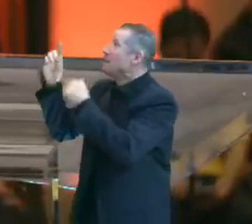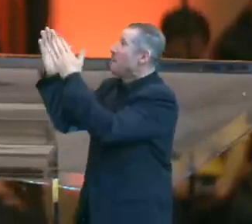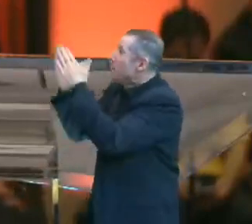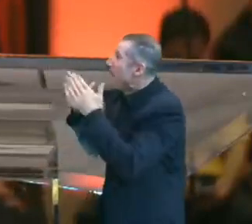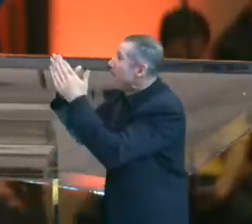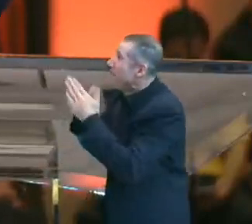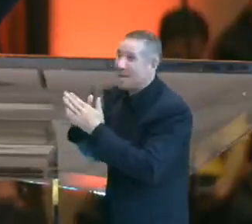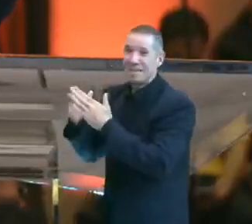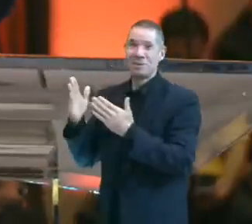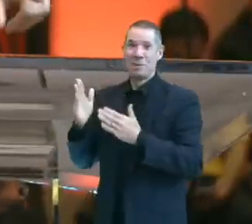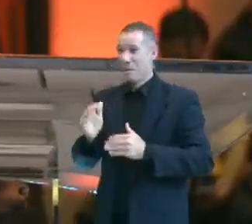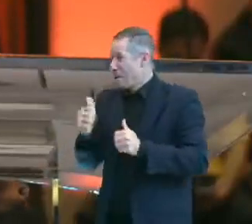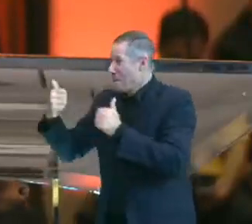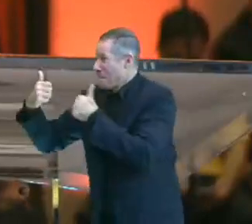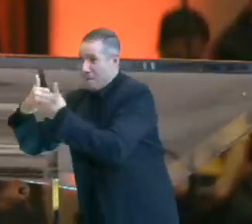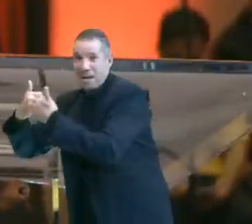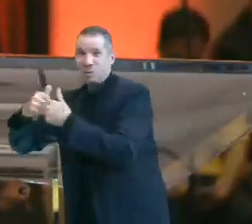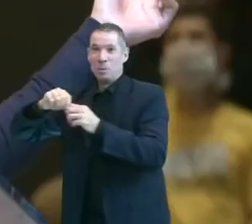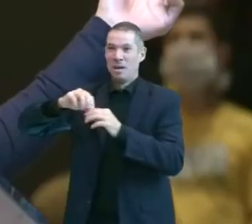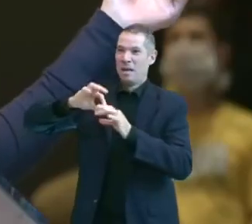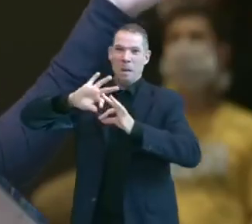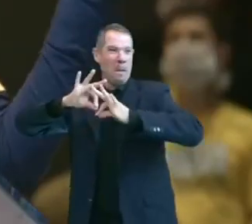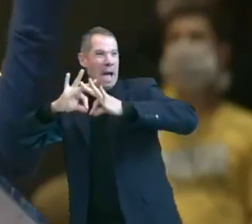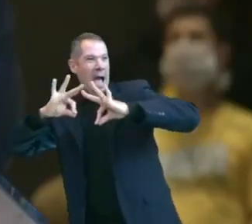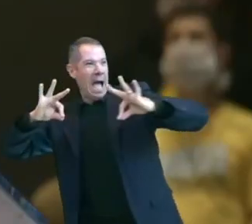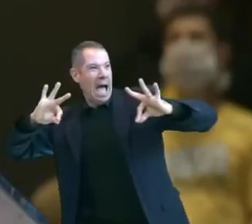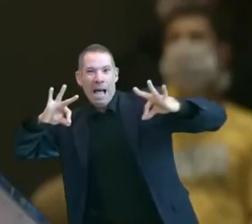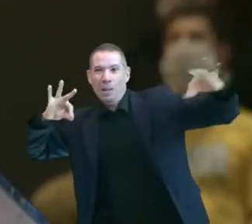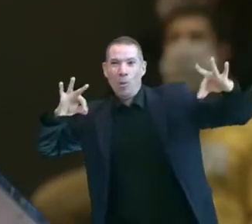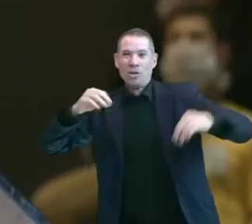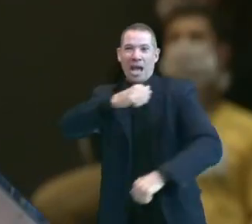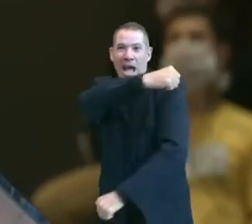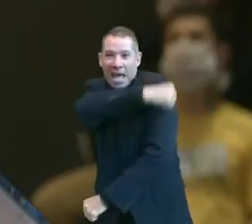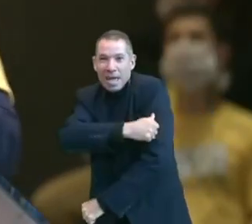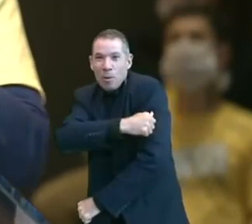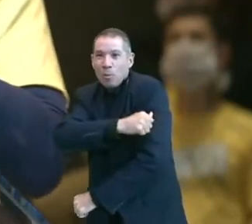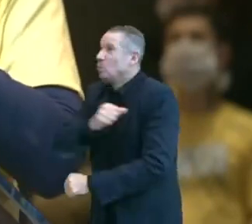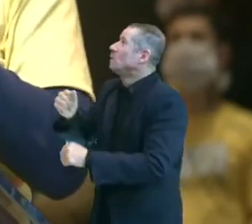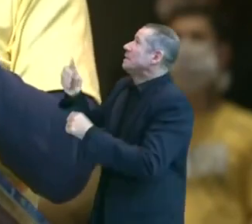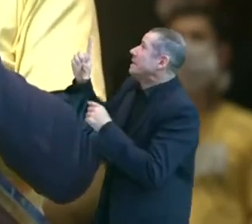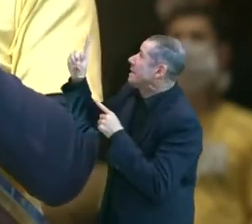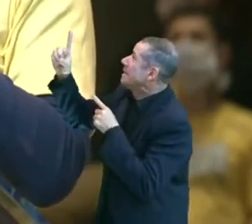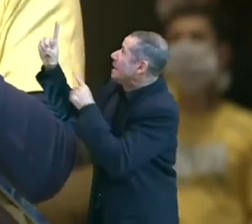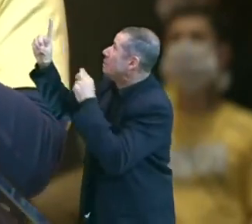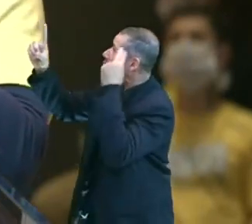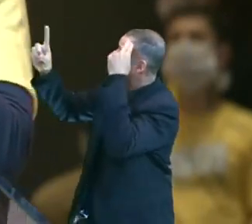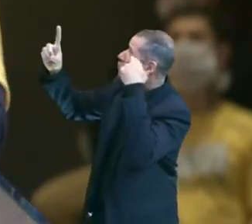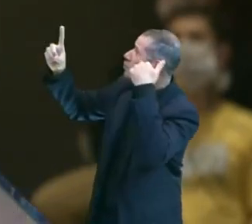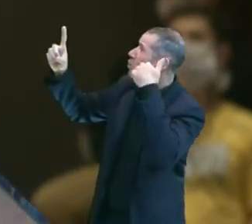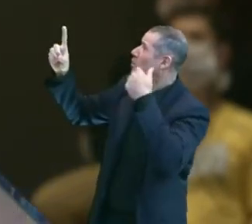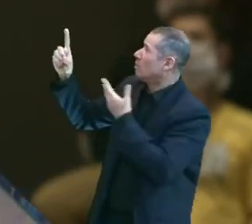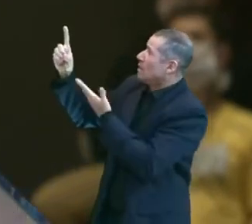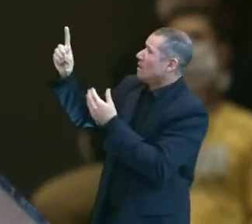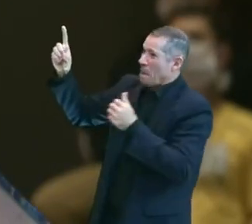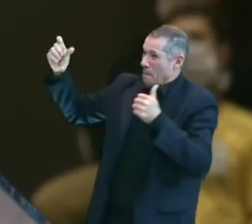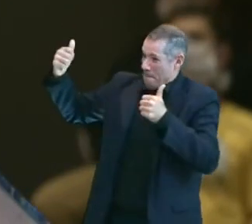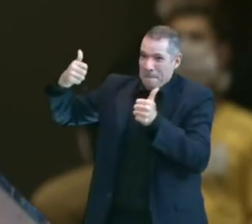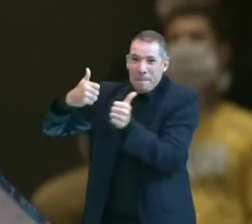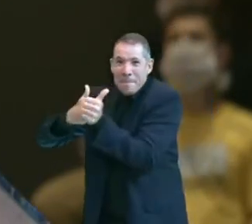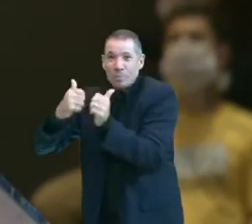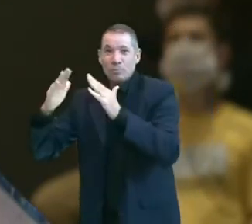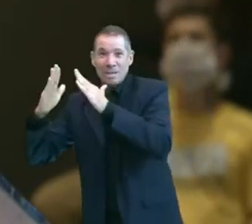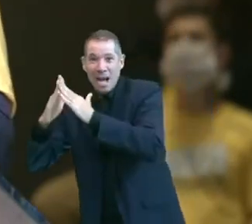para ele, pastor, para ir para perto, ele me manda mais para longe. Eu estava no Rio de Janeiro, eu disse, Deus, um sonho de mãe, eu disse, me manda mais para perto de casa,